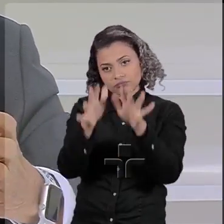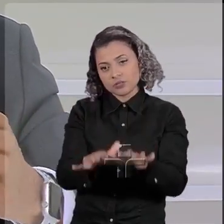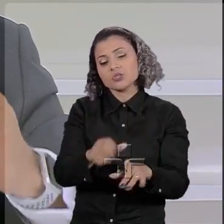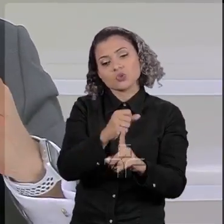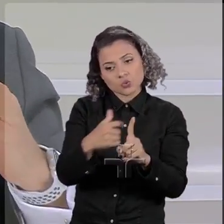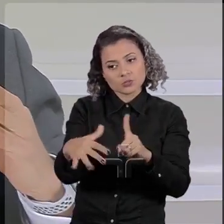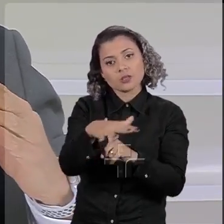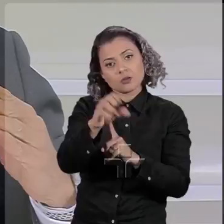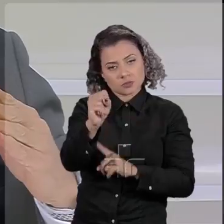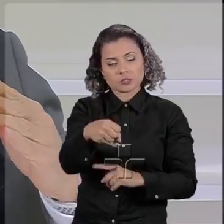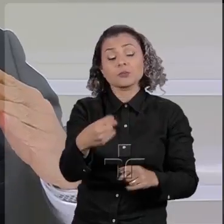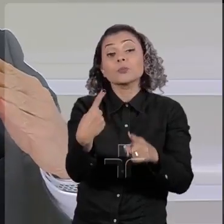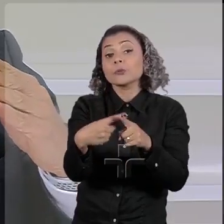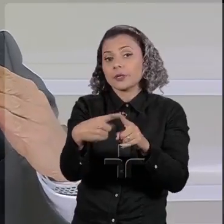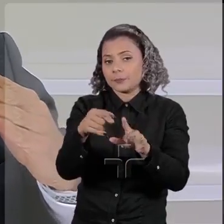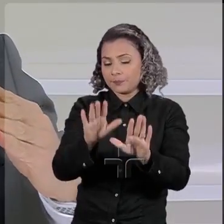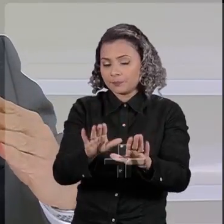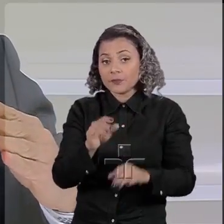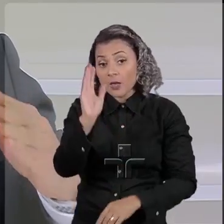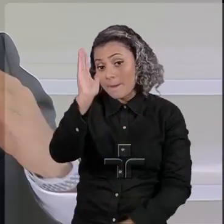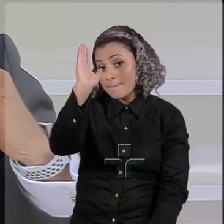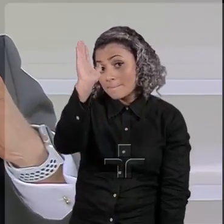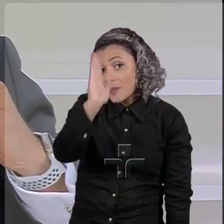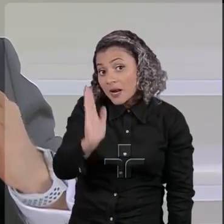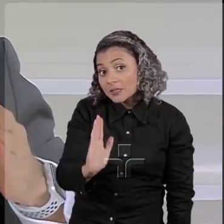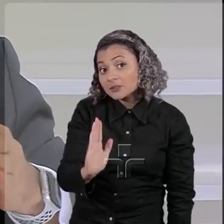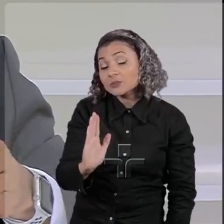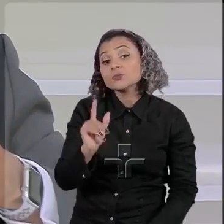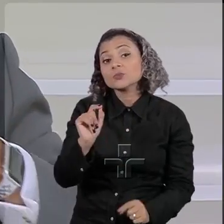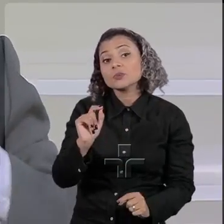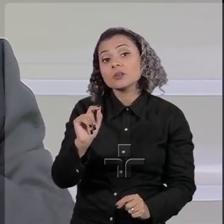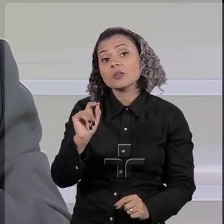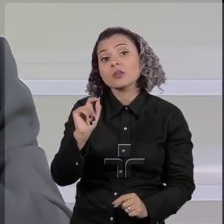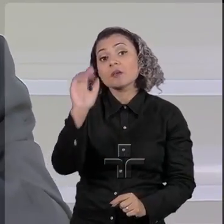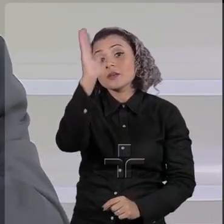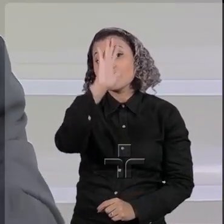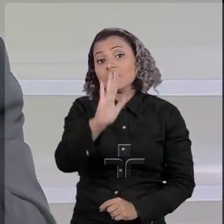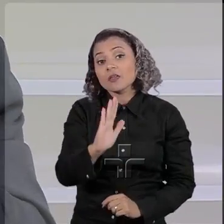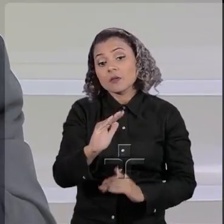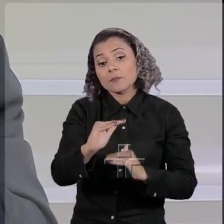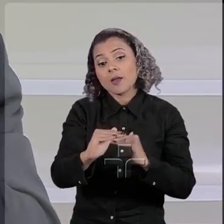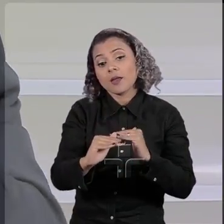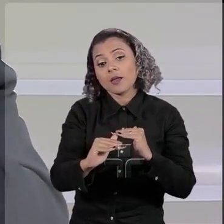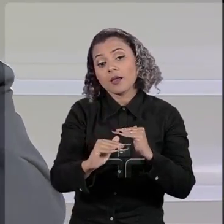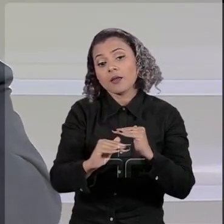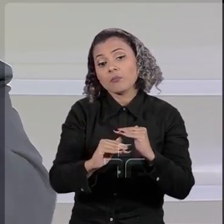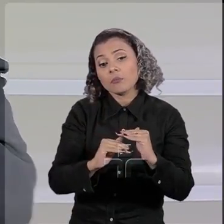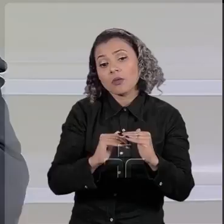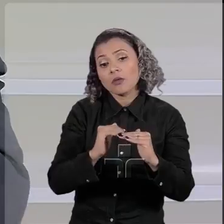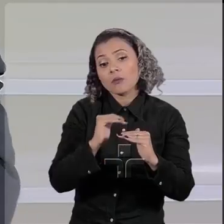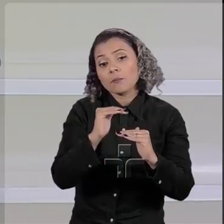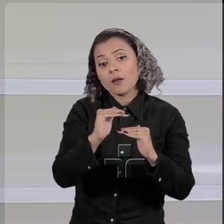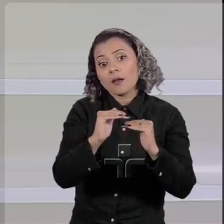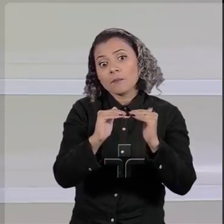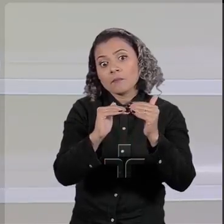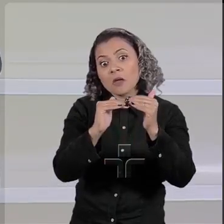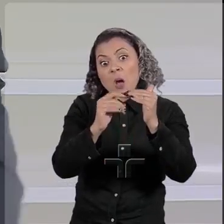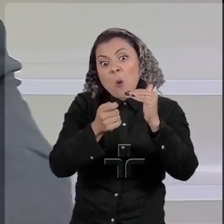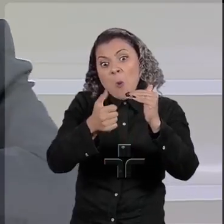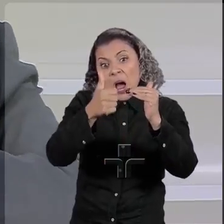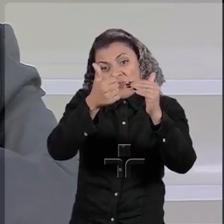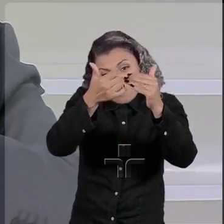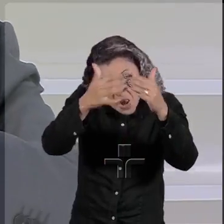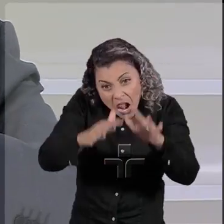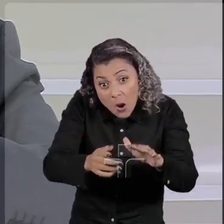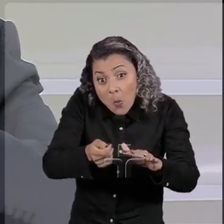social. Por quê? O Brasil está caminhando em marcha batida para uma catástrofe fiscal.